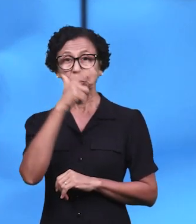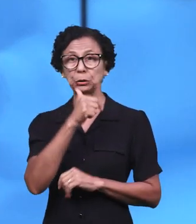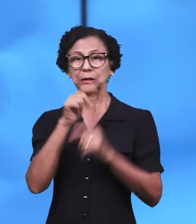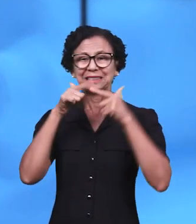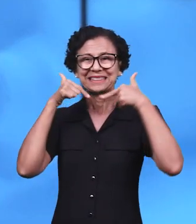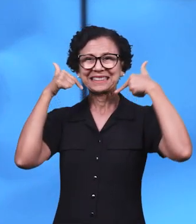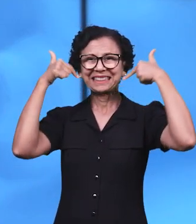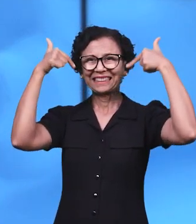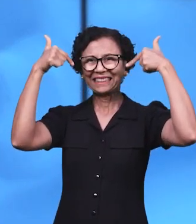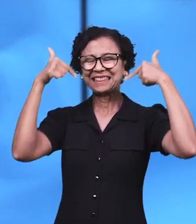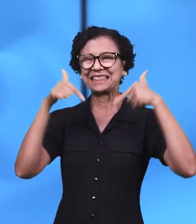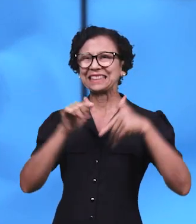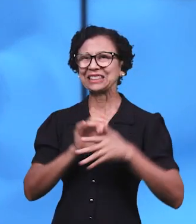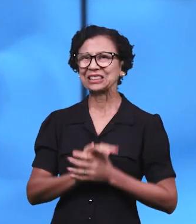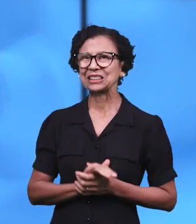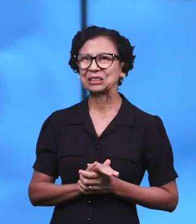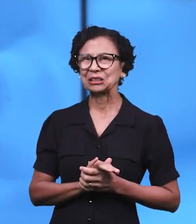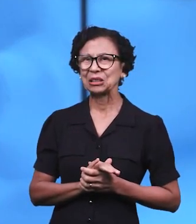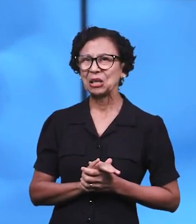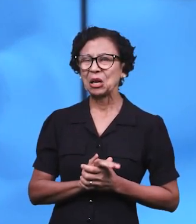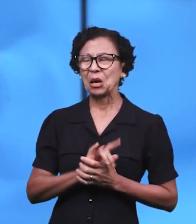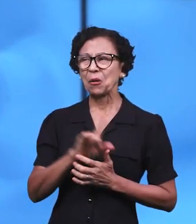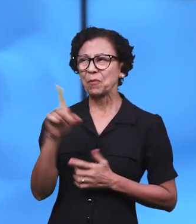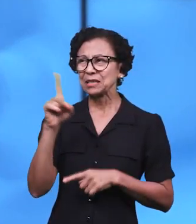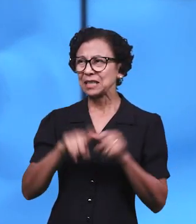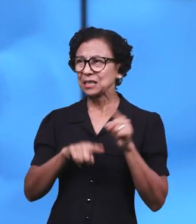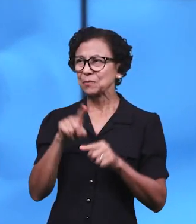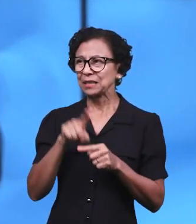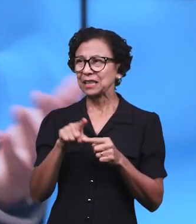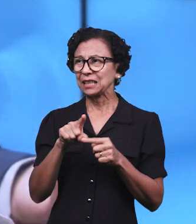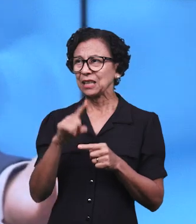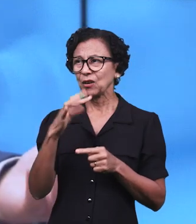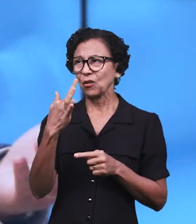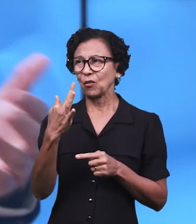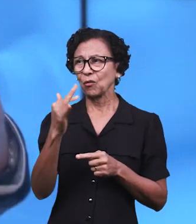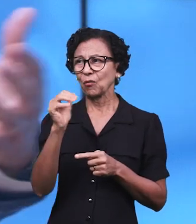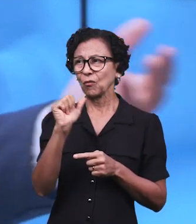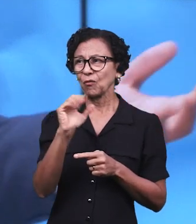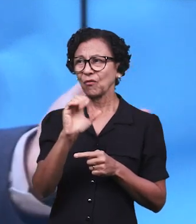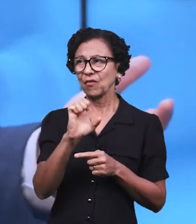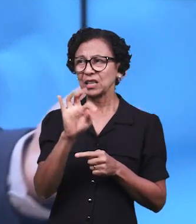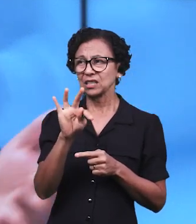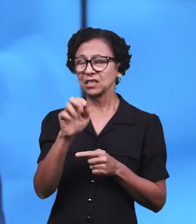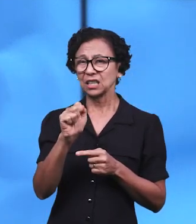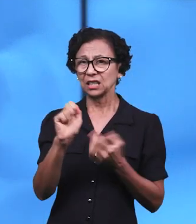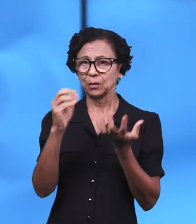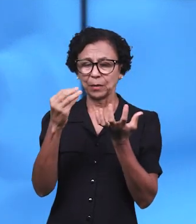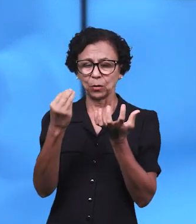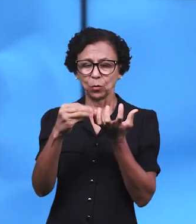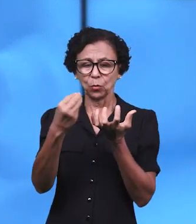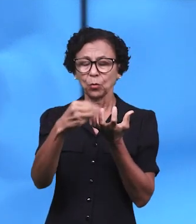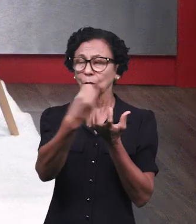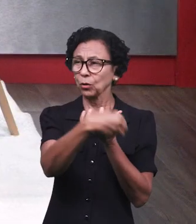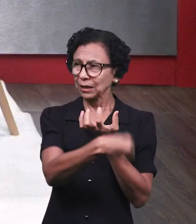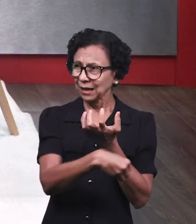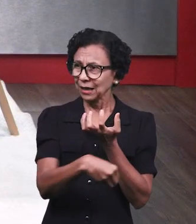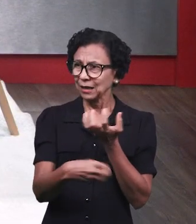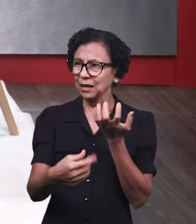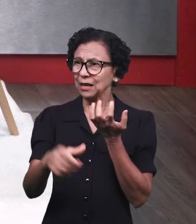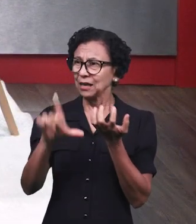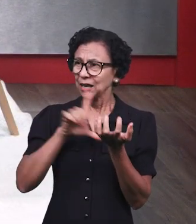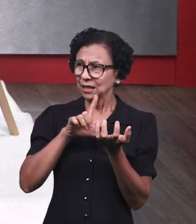para eu colocar essas facetas é necessário desgastar todo esse dente? Como que fica isso, doutora? Então,